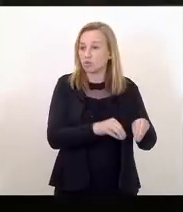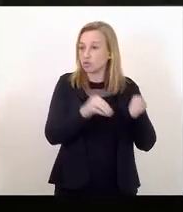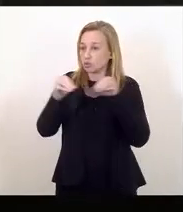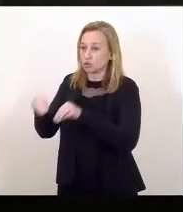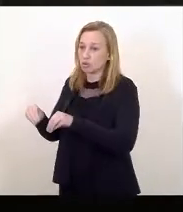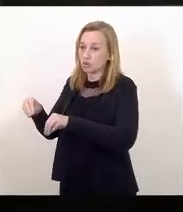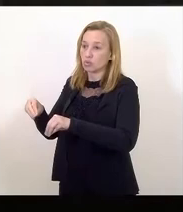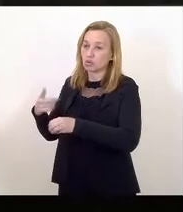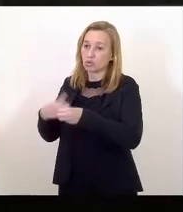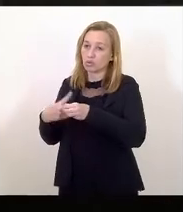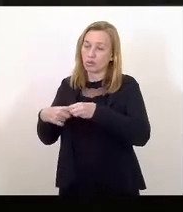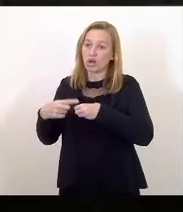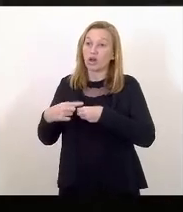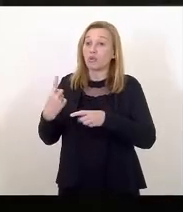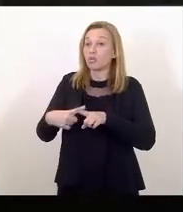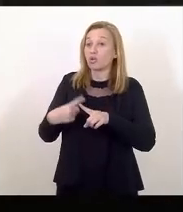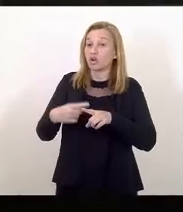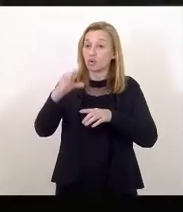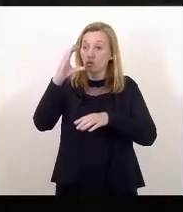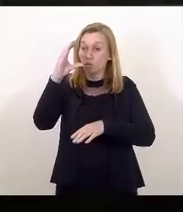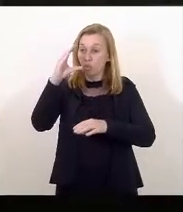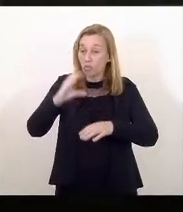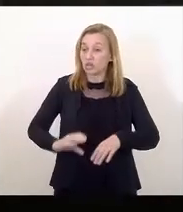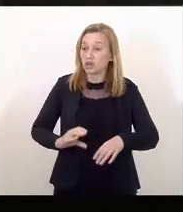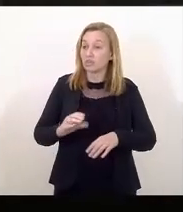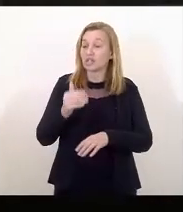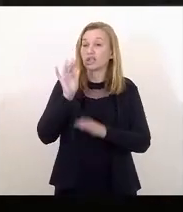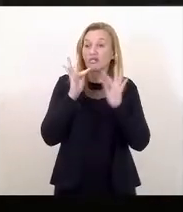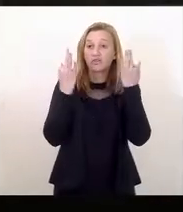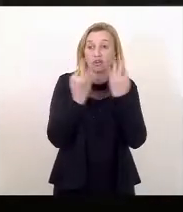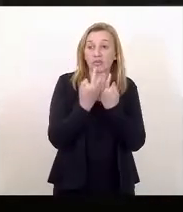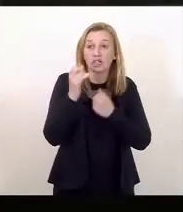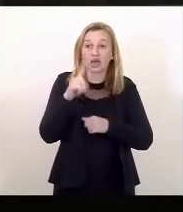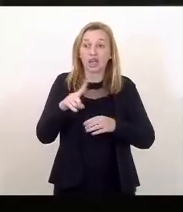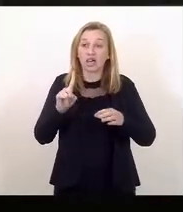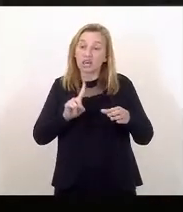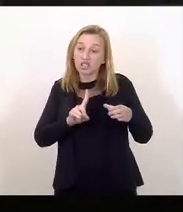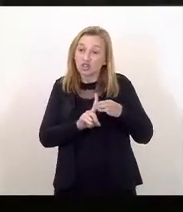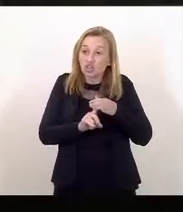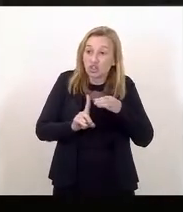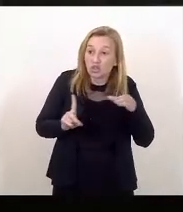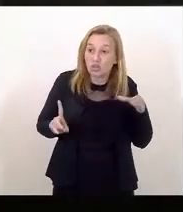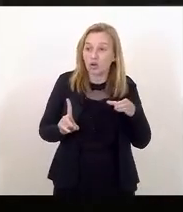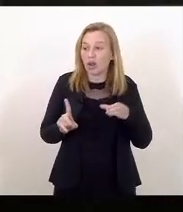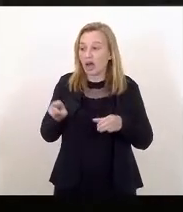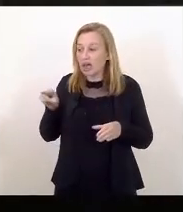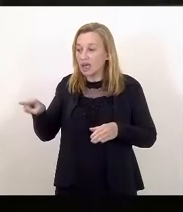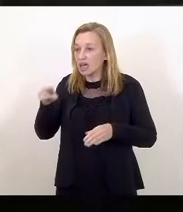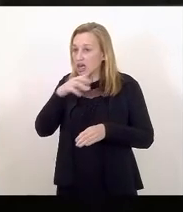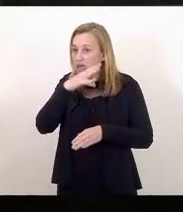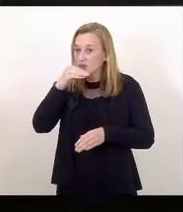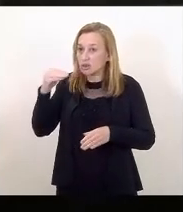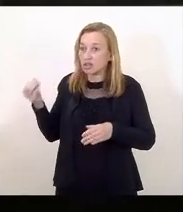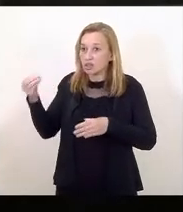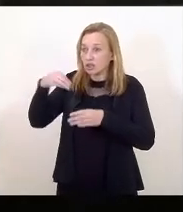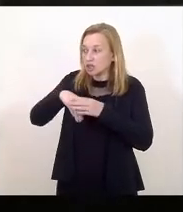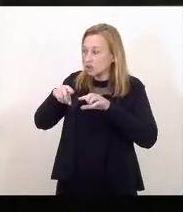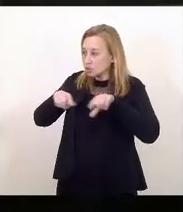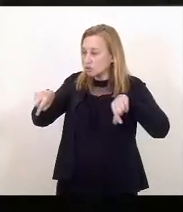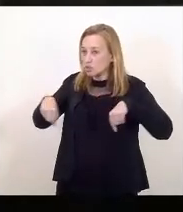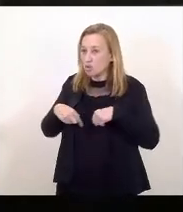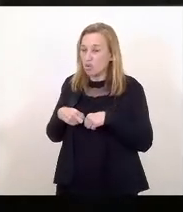porque o comportamento daquela família era desolar aquele adolescente em um quarto, não